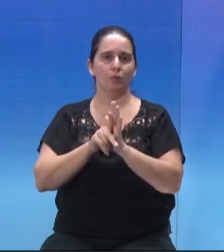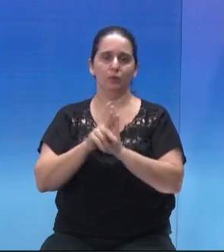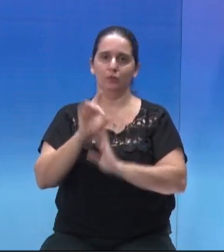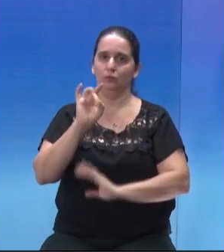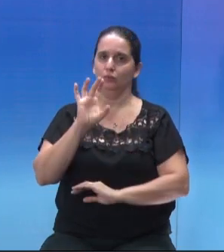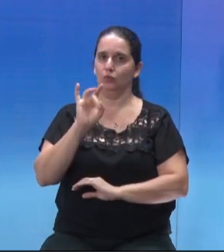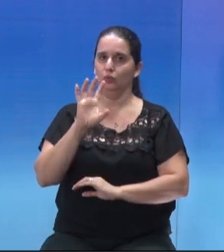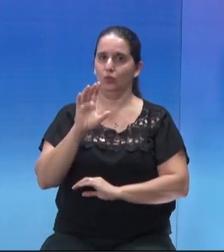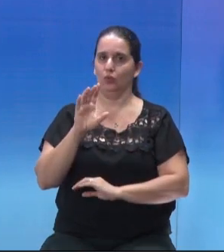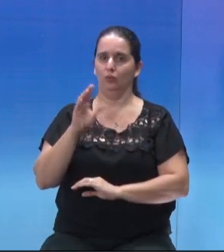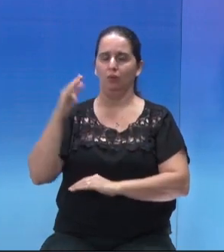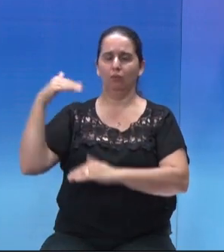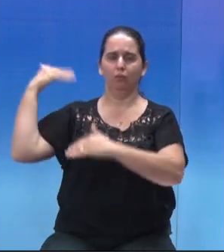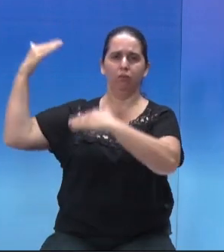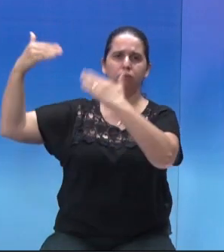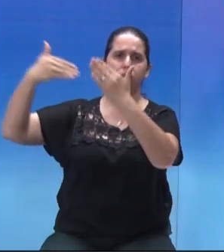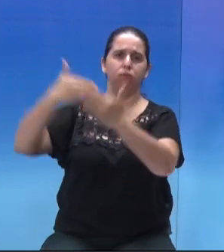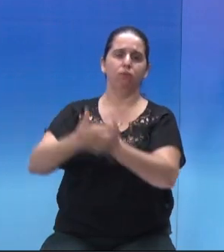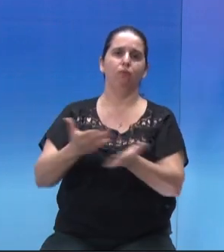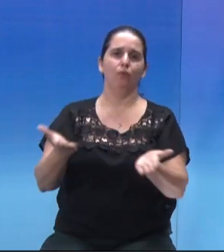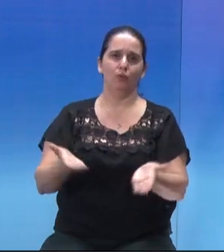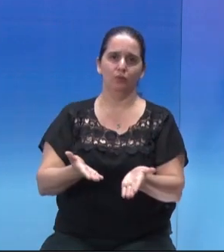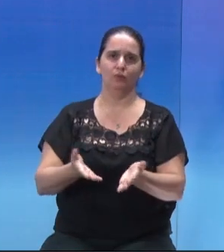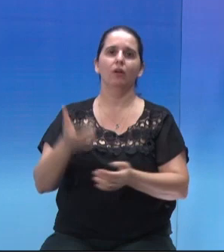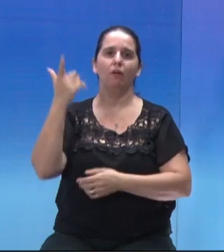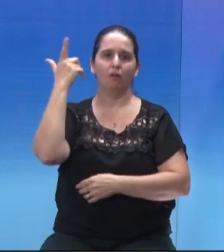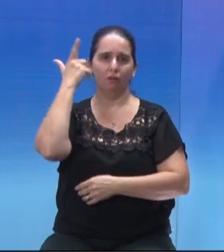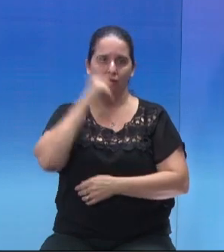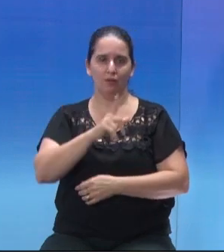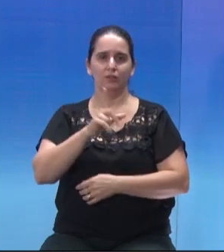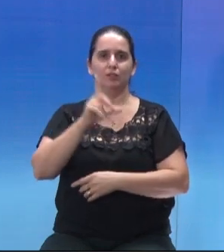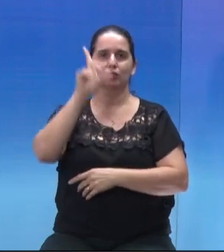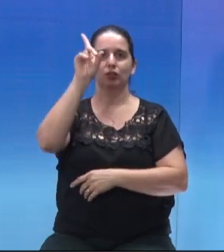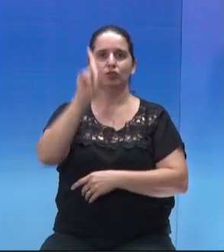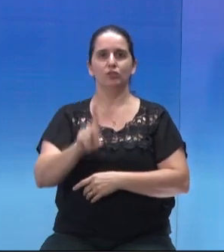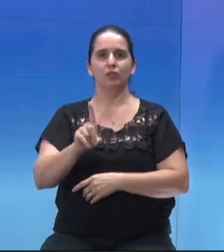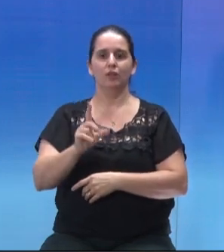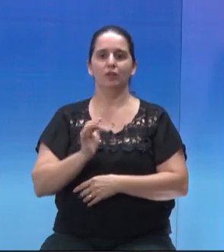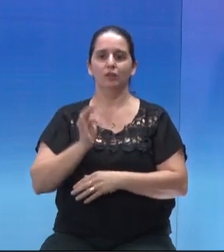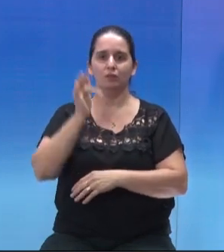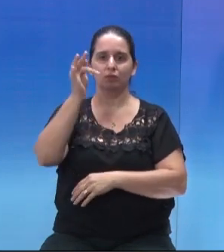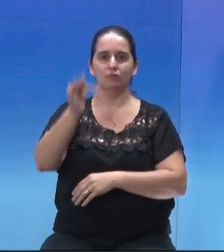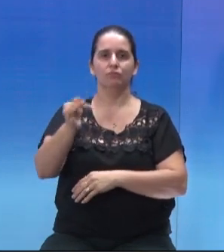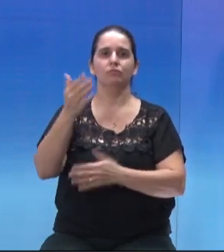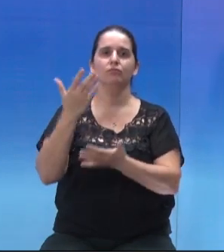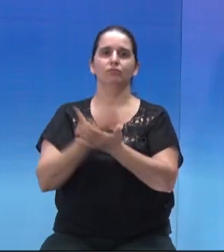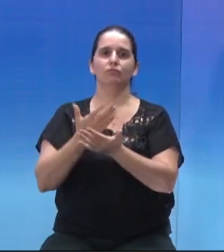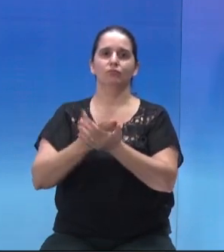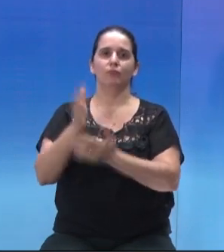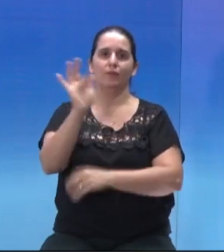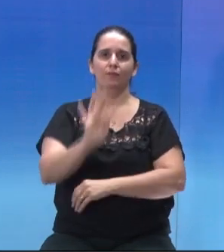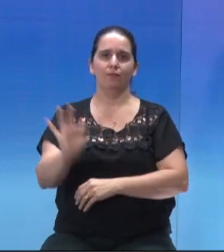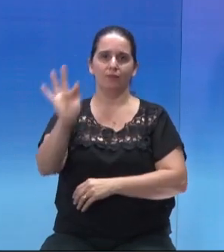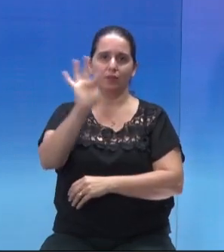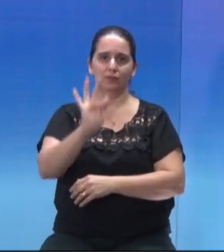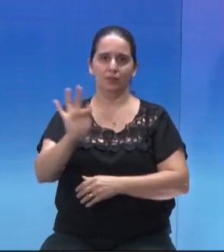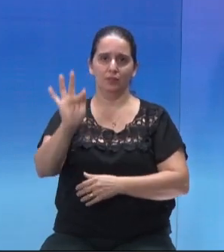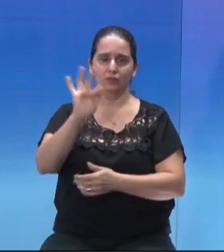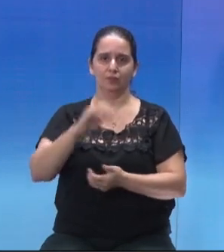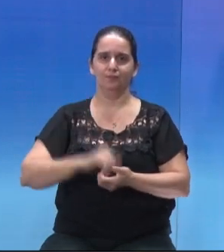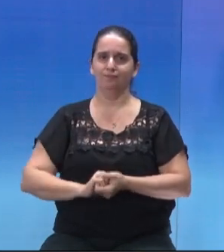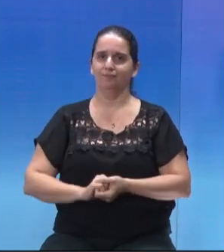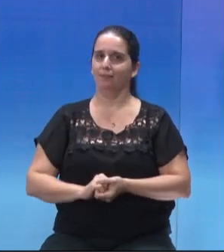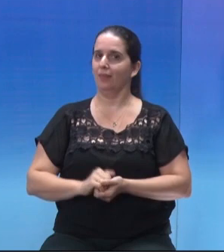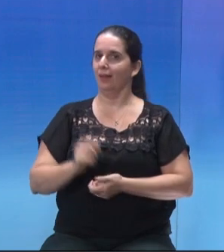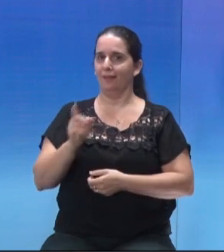só, tá? E ela conseguiu. Então, vocês podem confundir achando que a Rosa Parks é a Vivian, mas